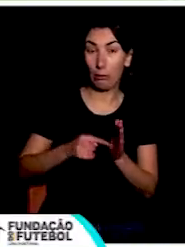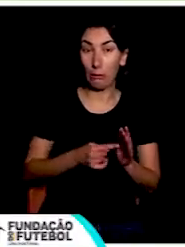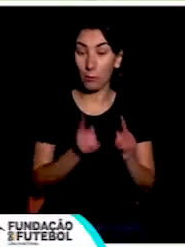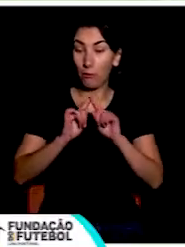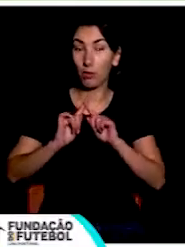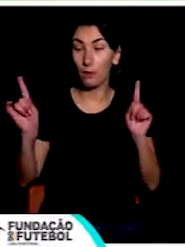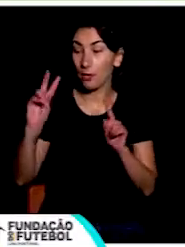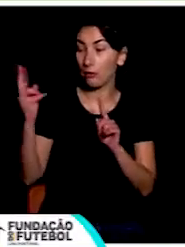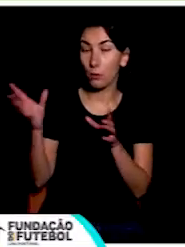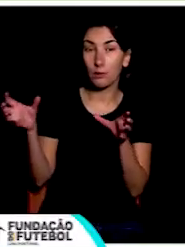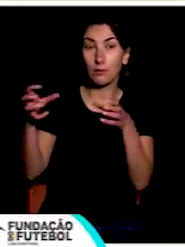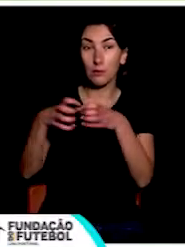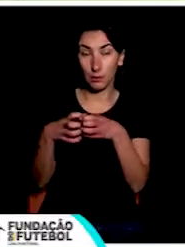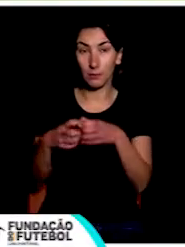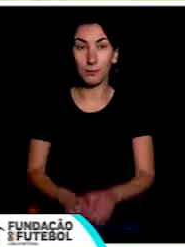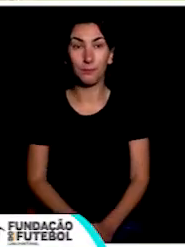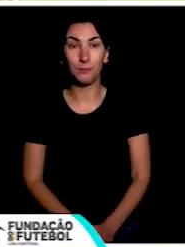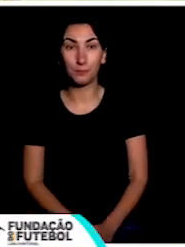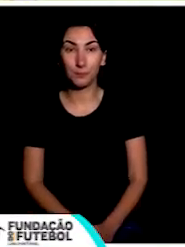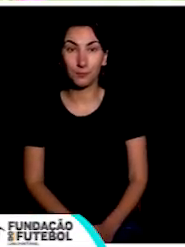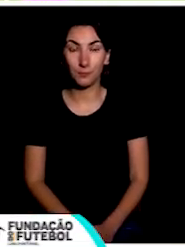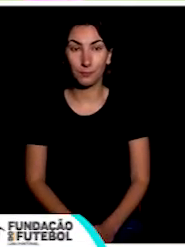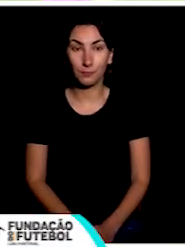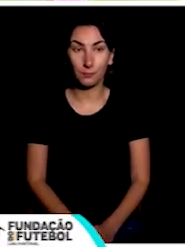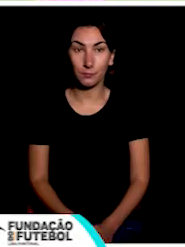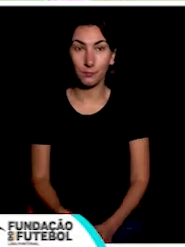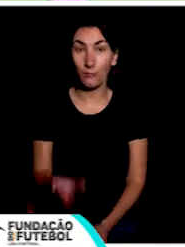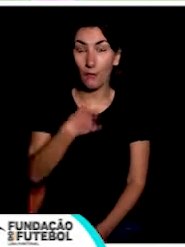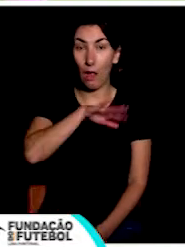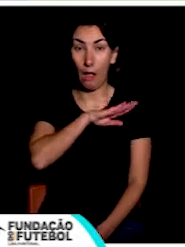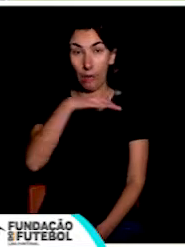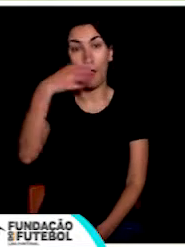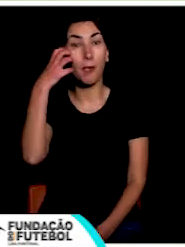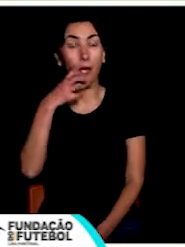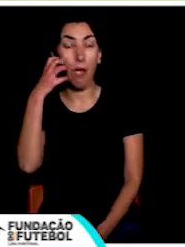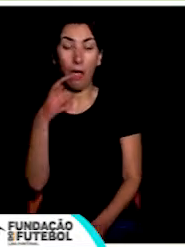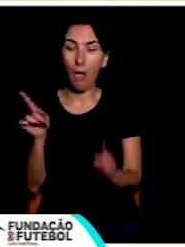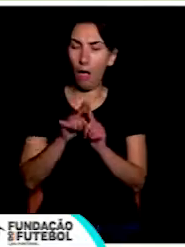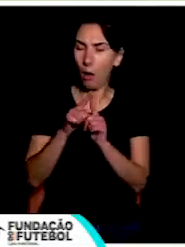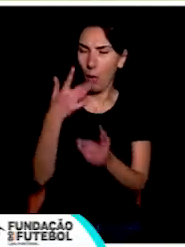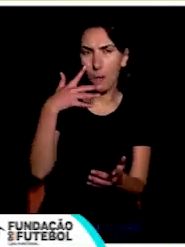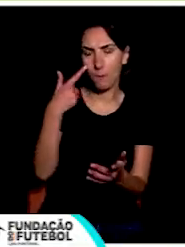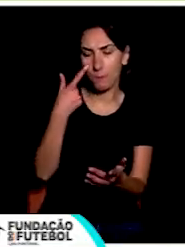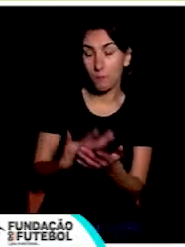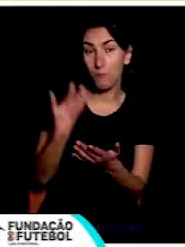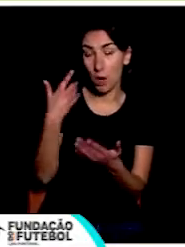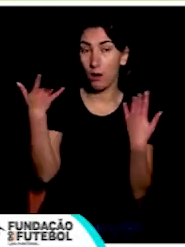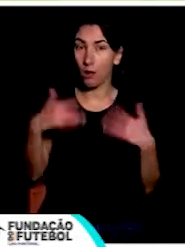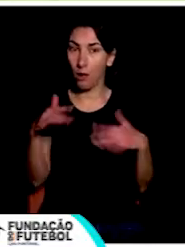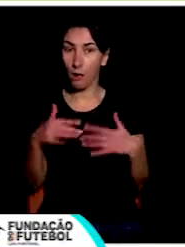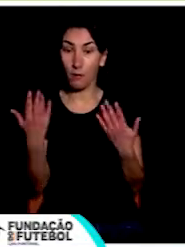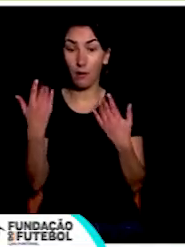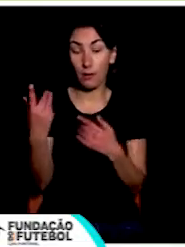Quatro pontos separam as duas equipas que se defrontam no jogo da semana no Magazine. Académica e Sporting da Covilhã têm protagonizado bons